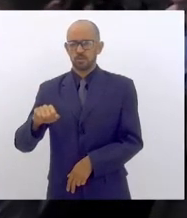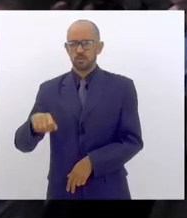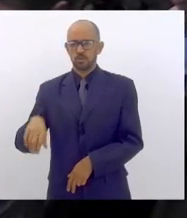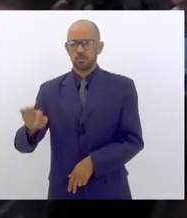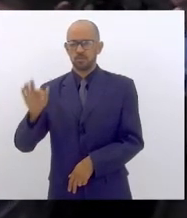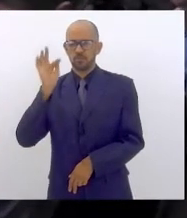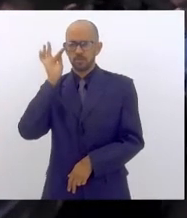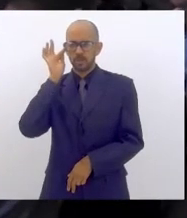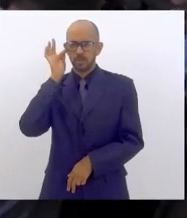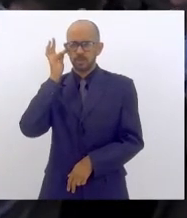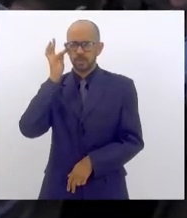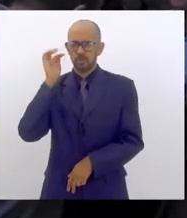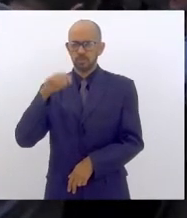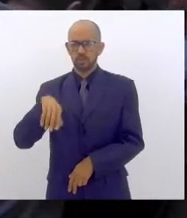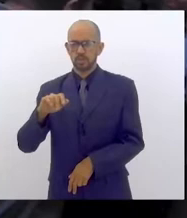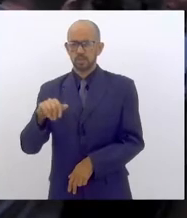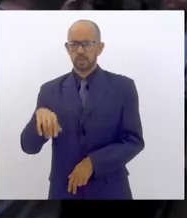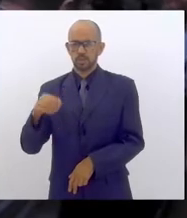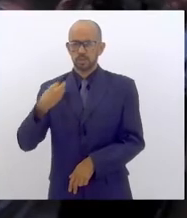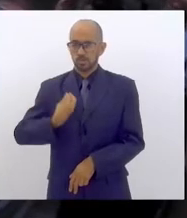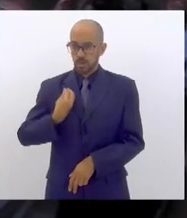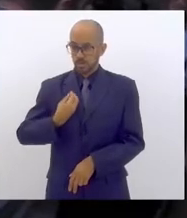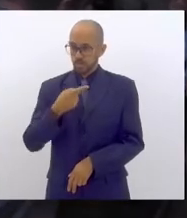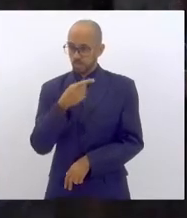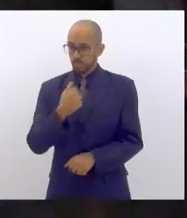Deputado Flávio Serafim, presente, vai votar.